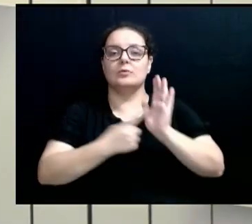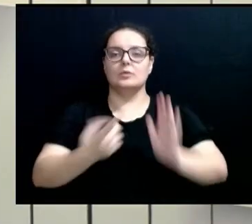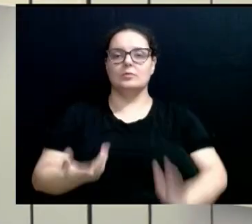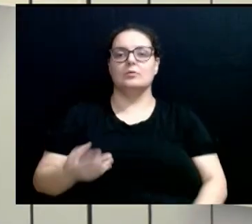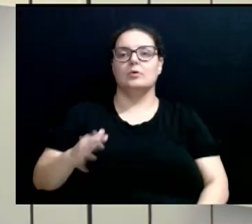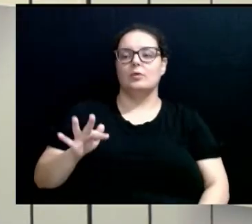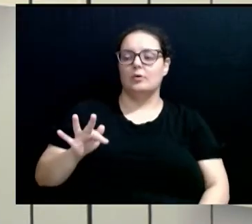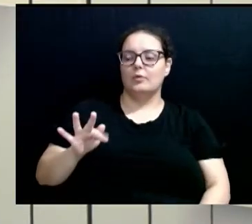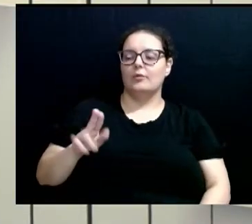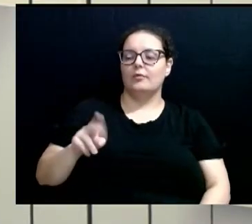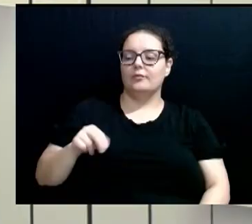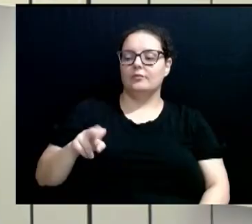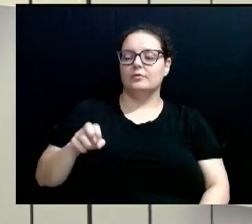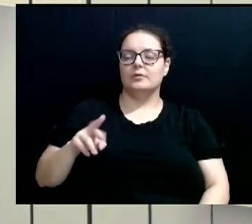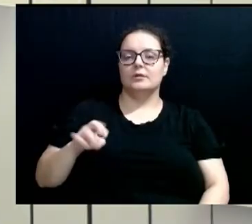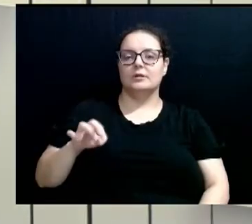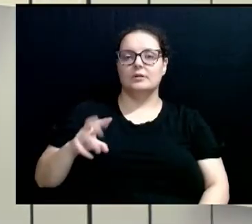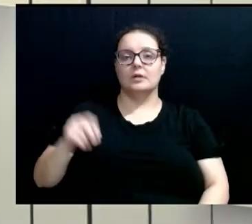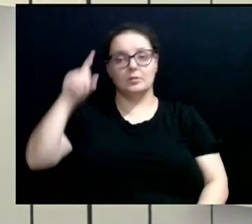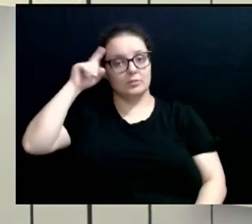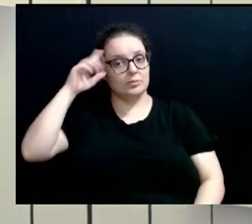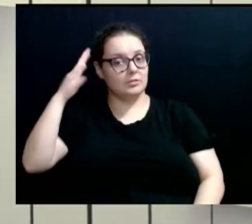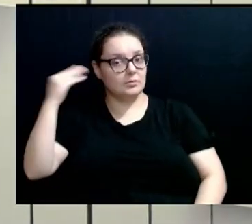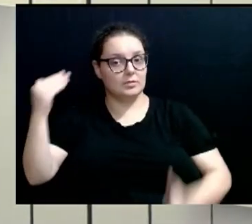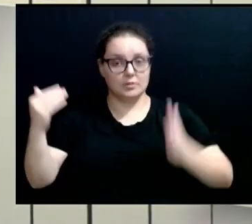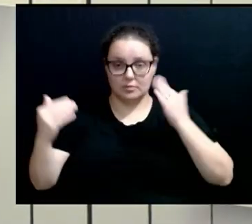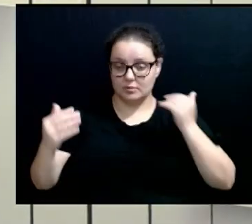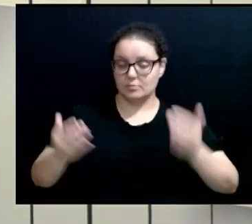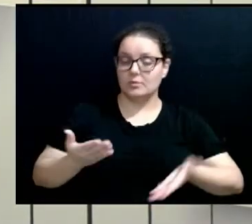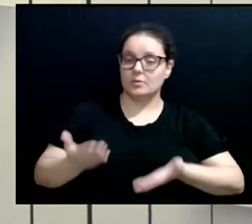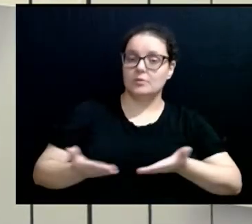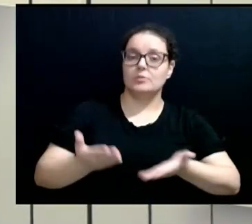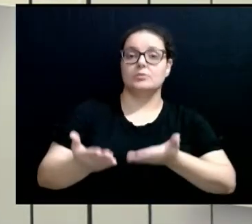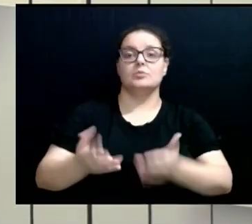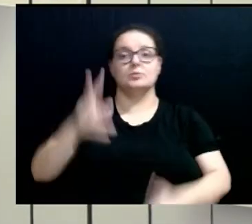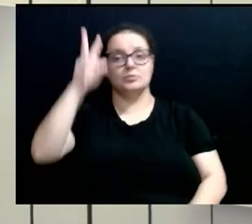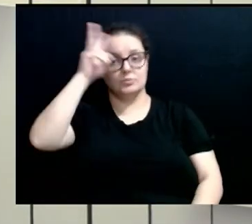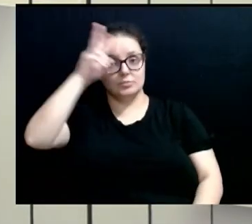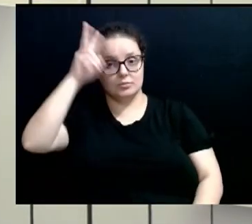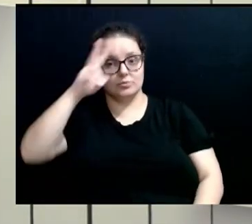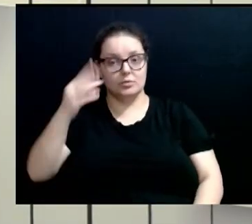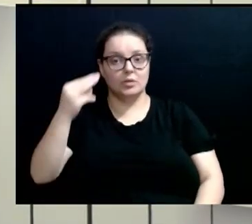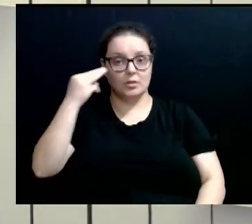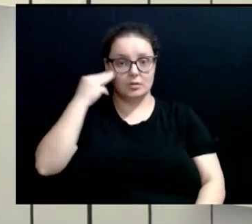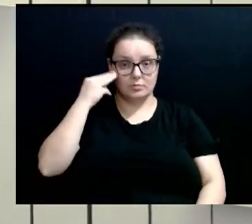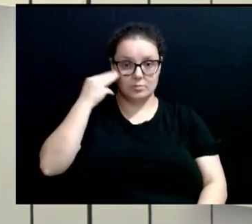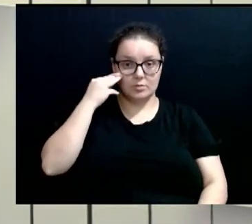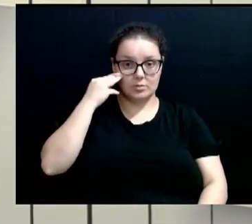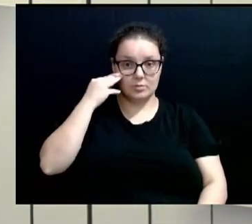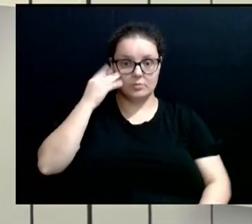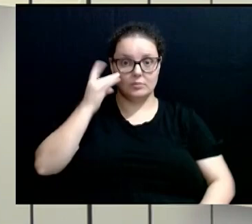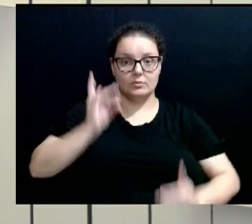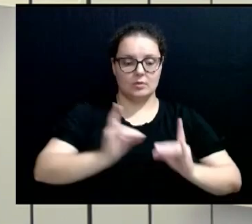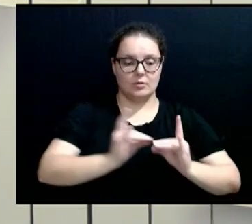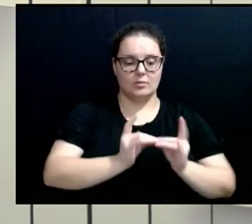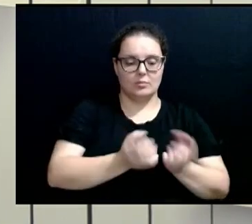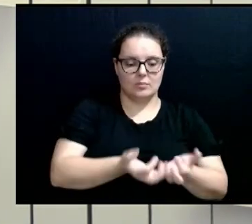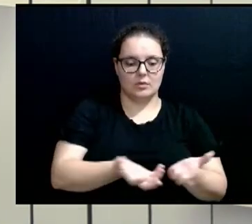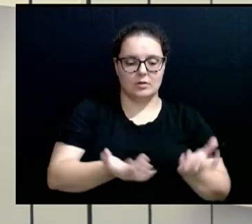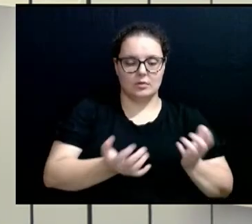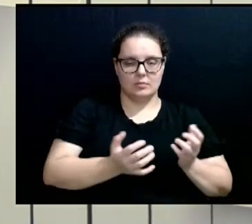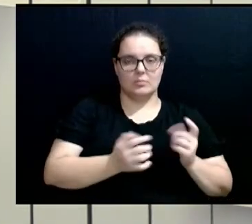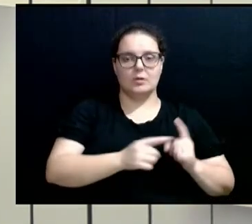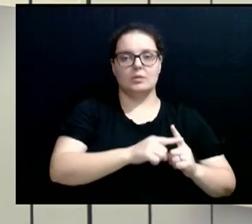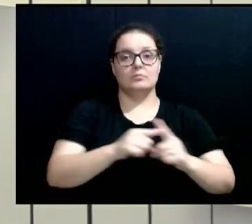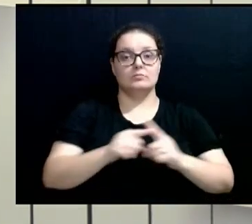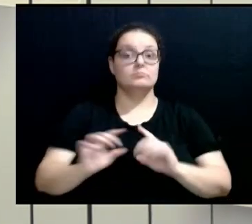data destaca a importância da preservação de histórias e memórias presentes nos cemitérios. E para comemorar,